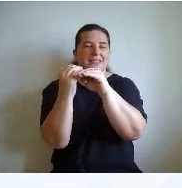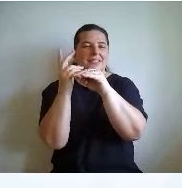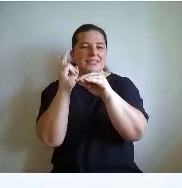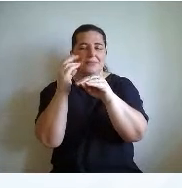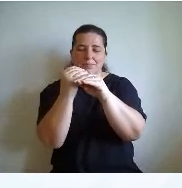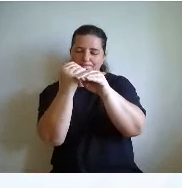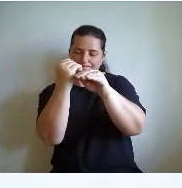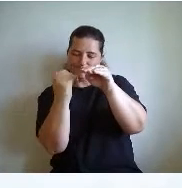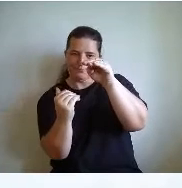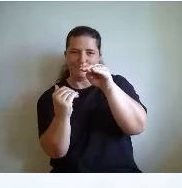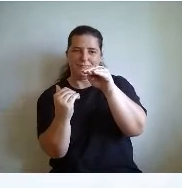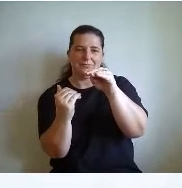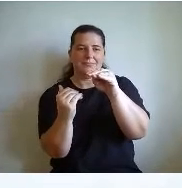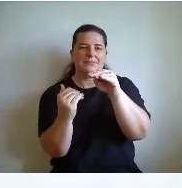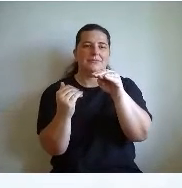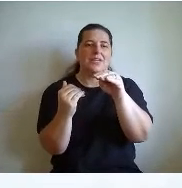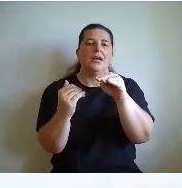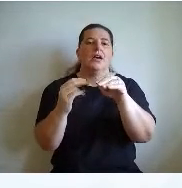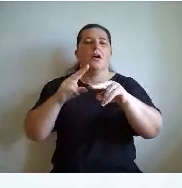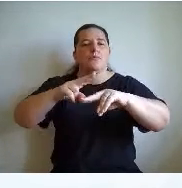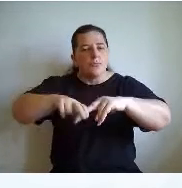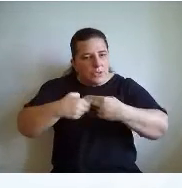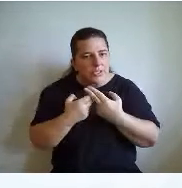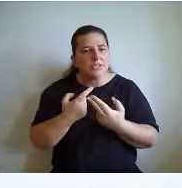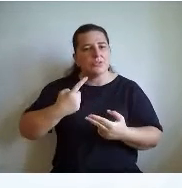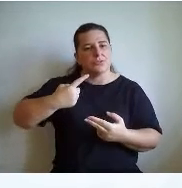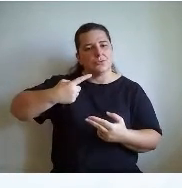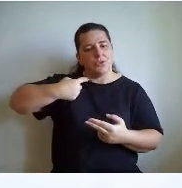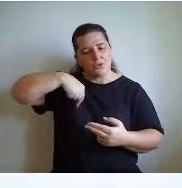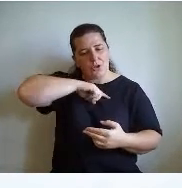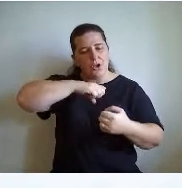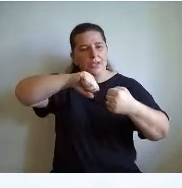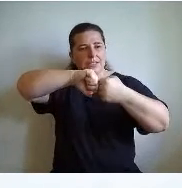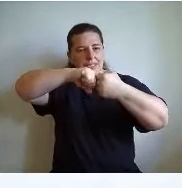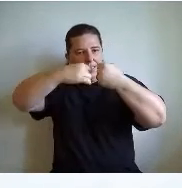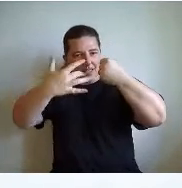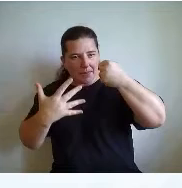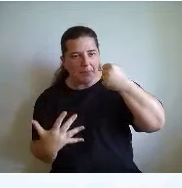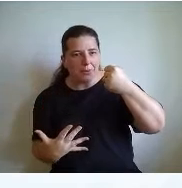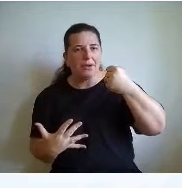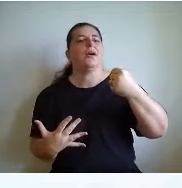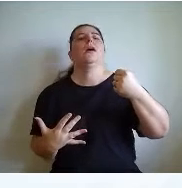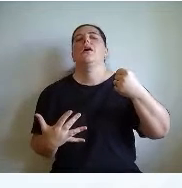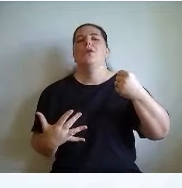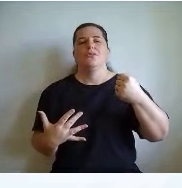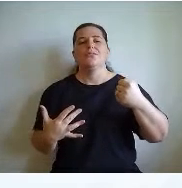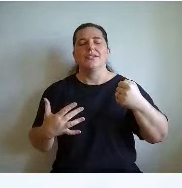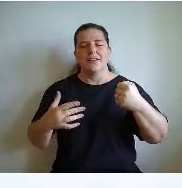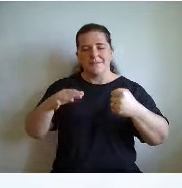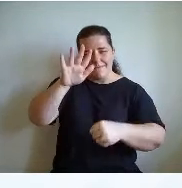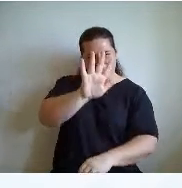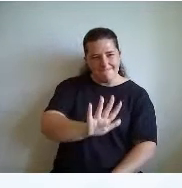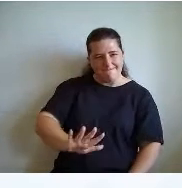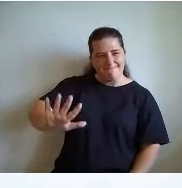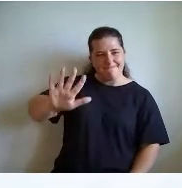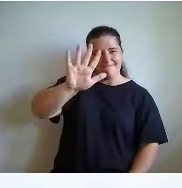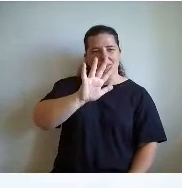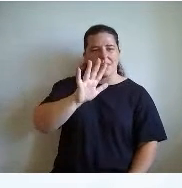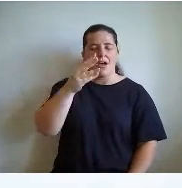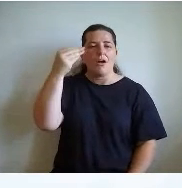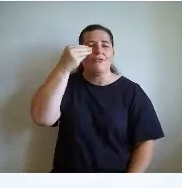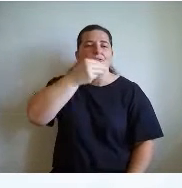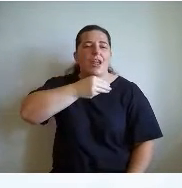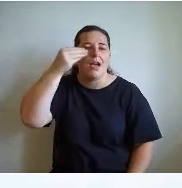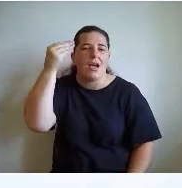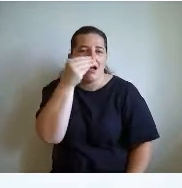né? Então, a nossa democracia dentro desse cenário é uma democracia fragilizada,